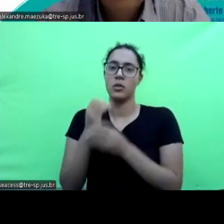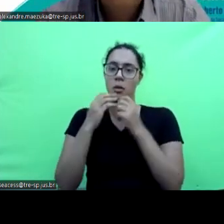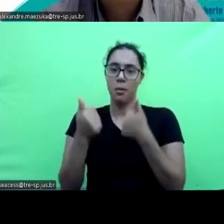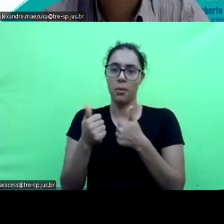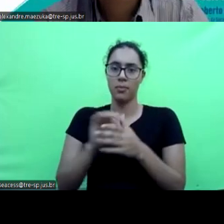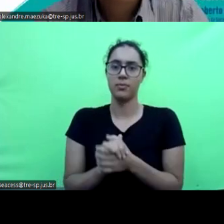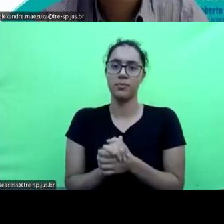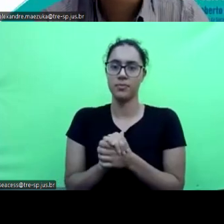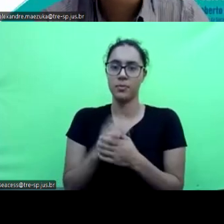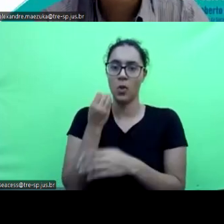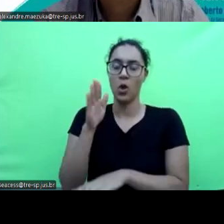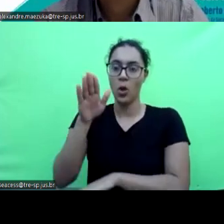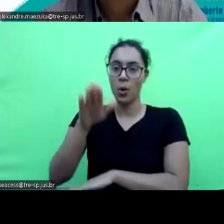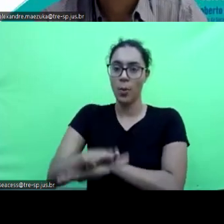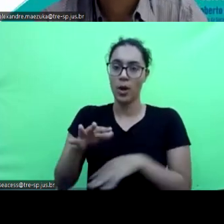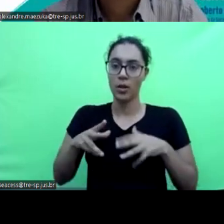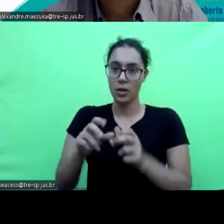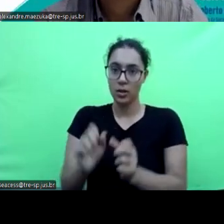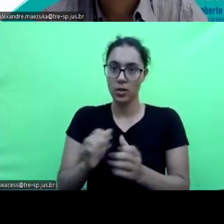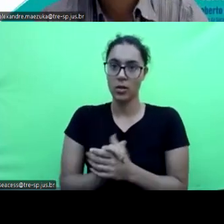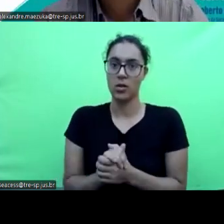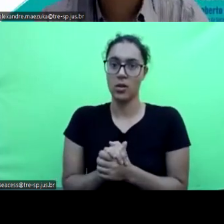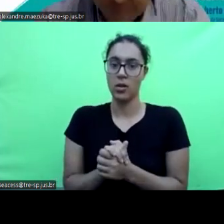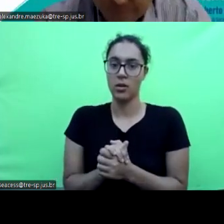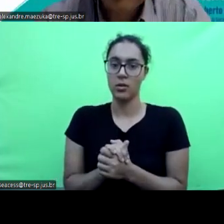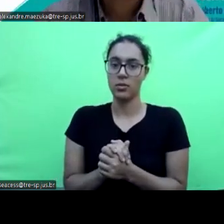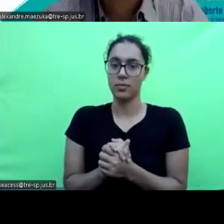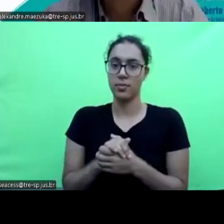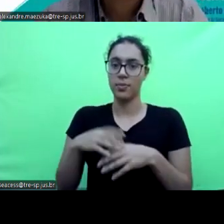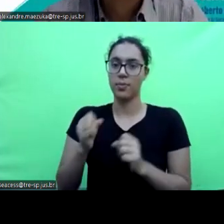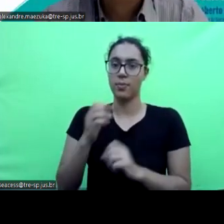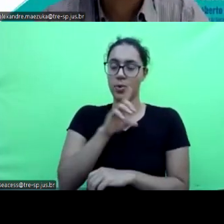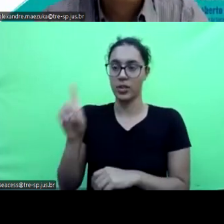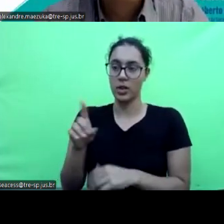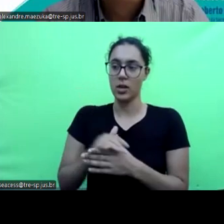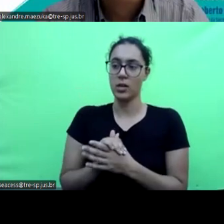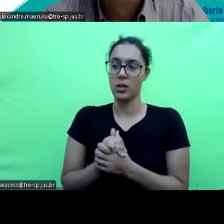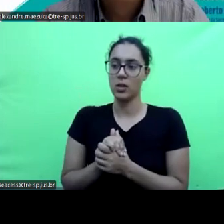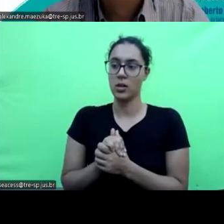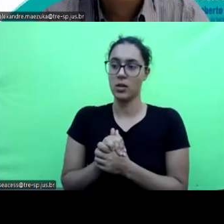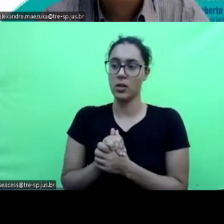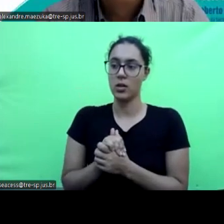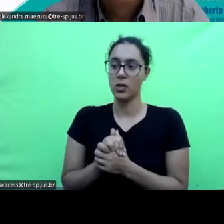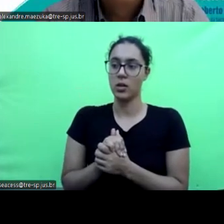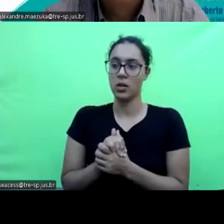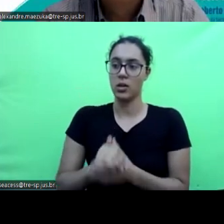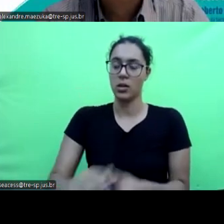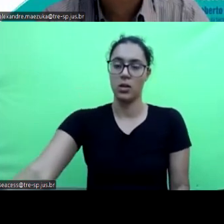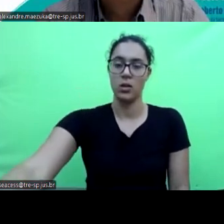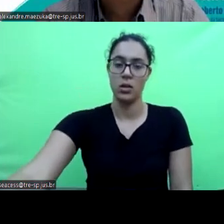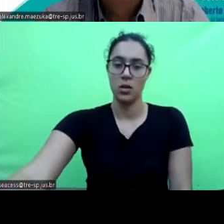Bom, boa tarde a todos. Boa tarde, doutor Alexandre, Valdice. É um prazer estar aqui com vocês, com o pessoal do